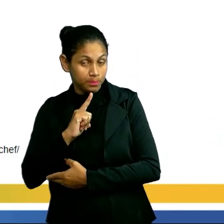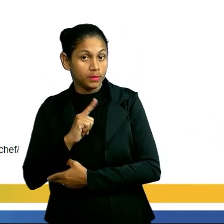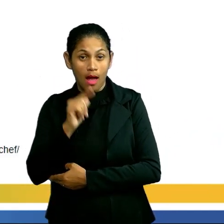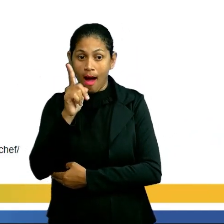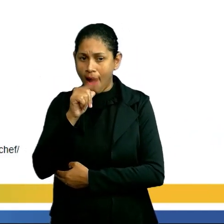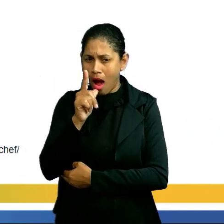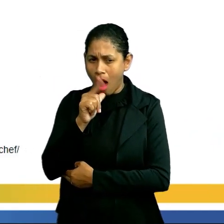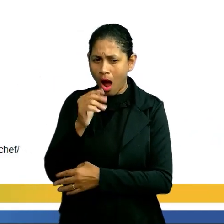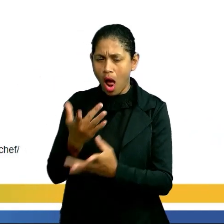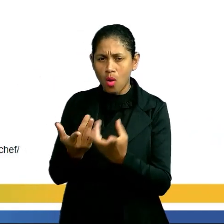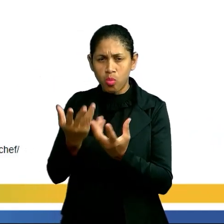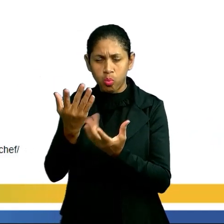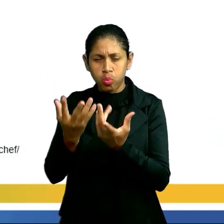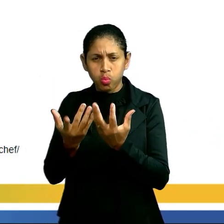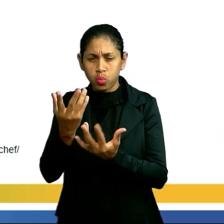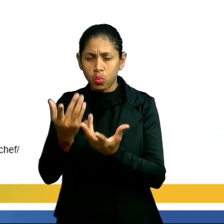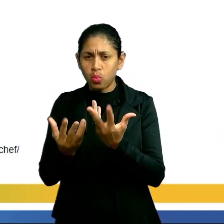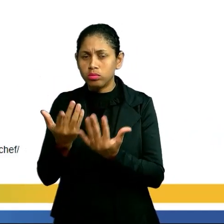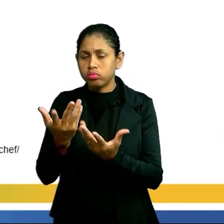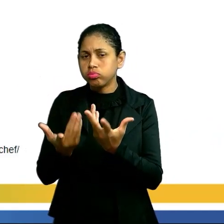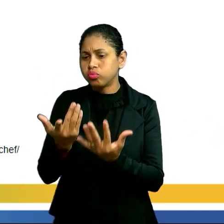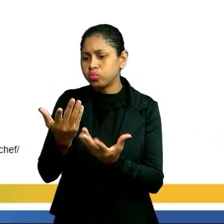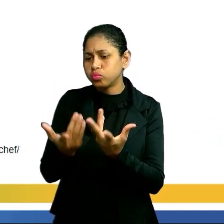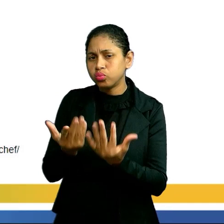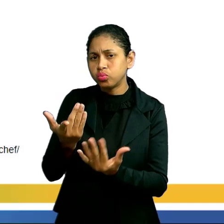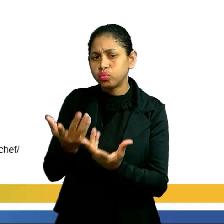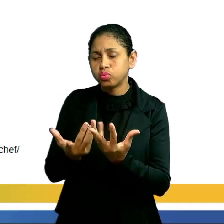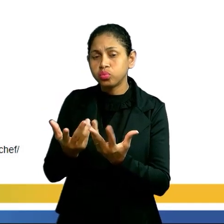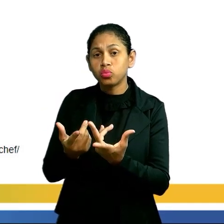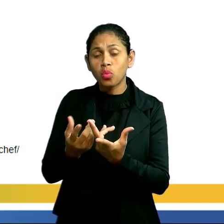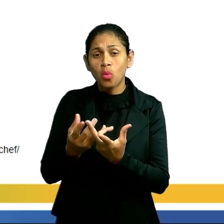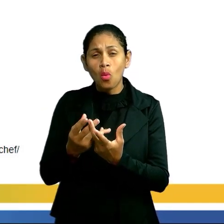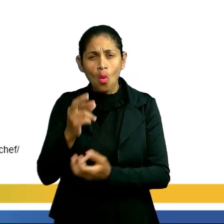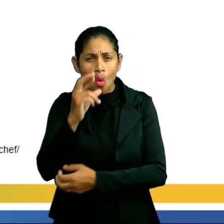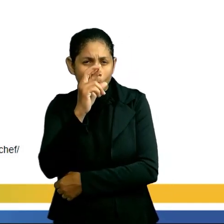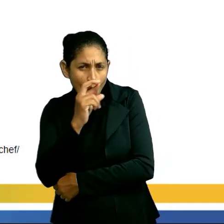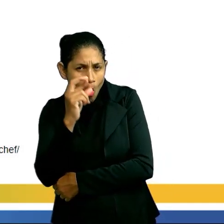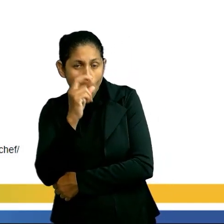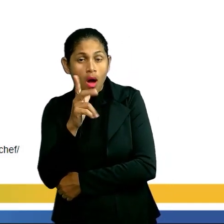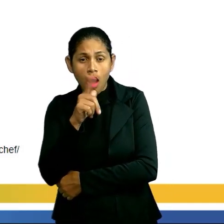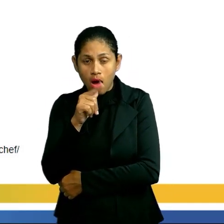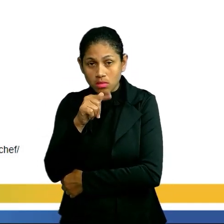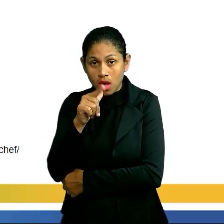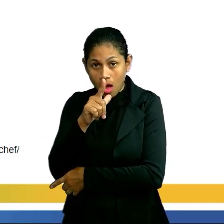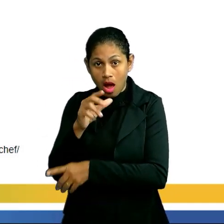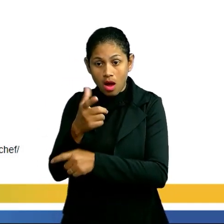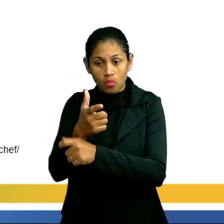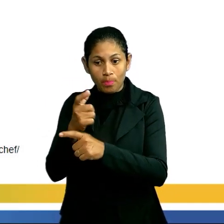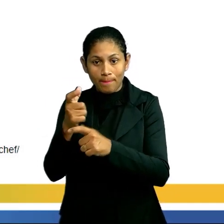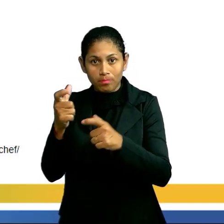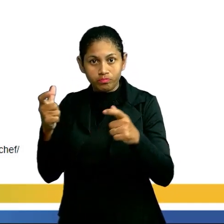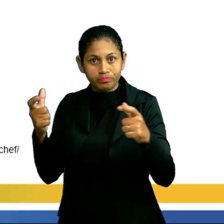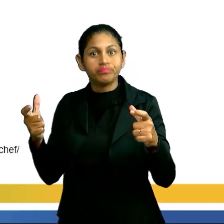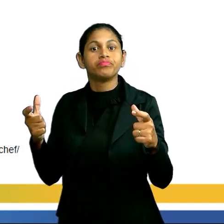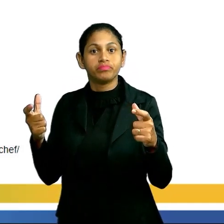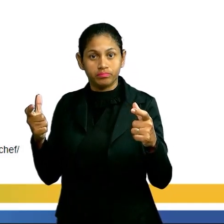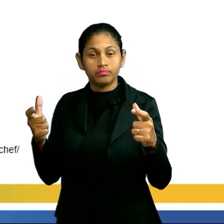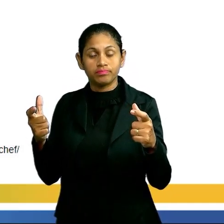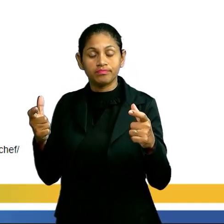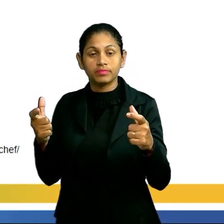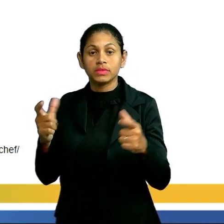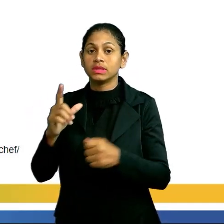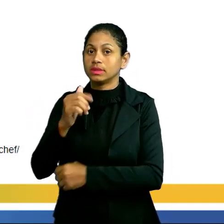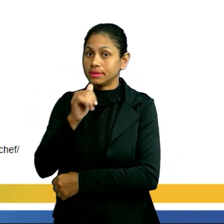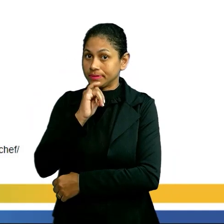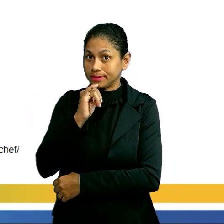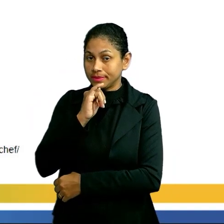que ela está aparentemente fervendo. Ao observar essa água, a gente observa que ela está se dilatando, ou seja, temos aqui um exemplo de